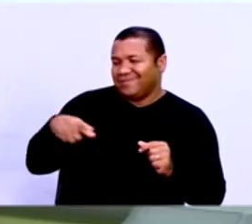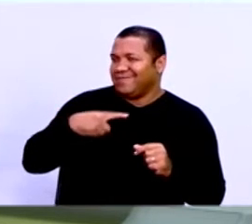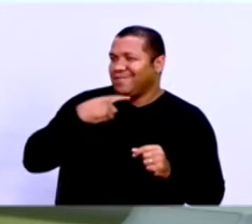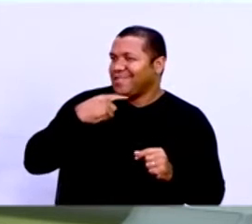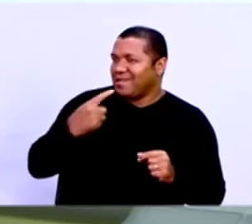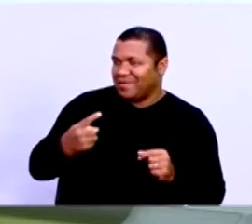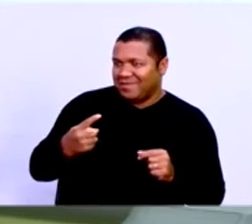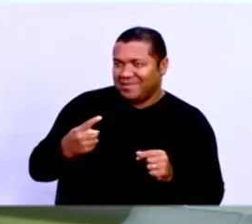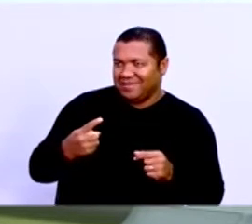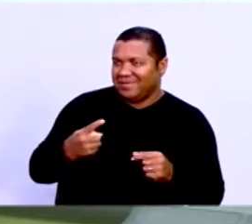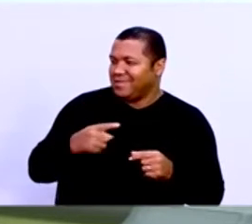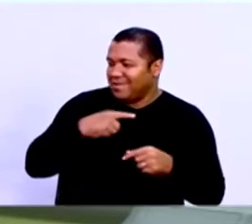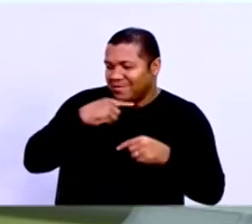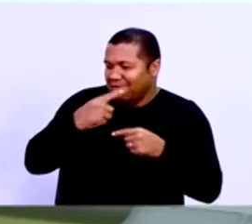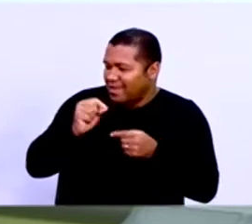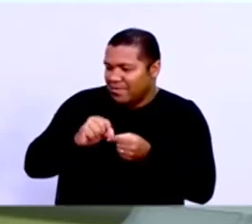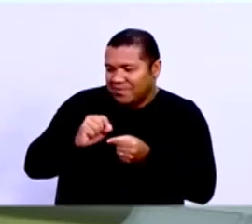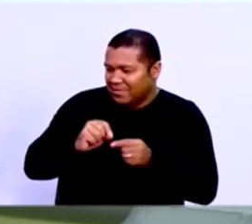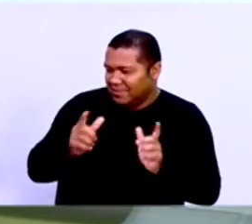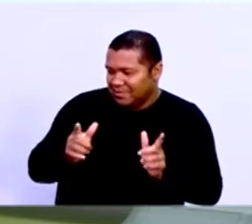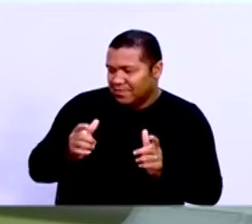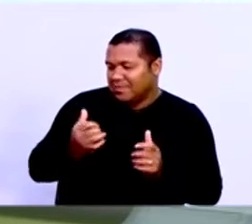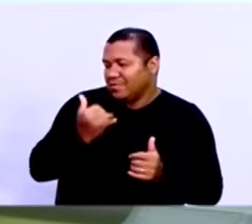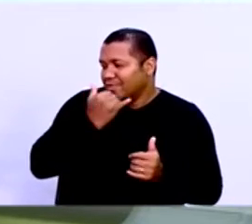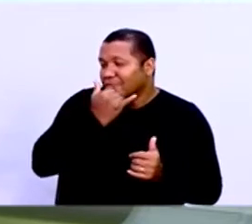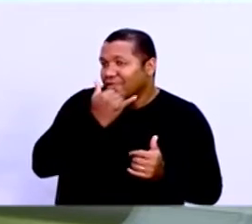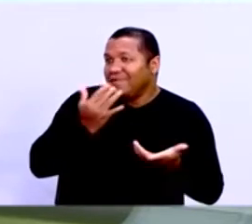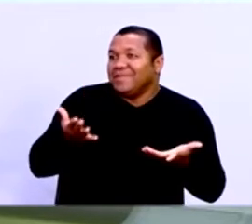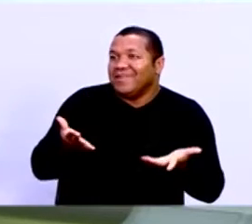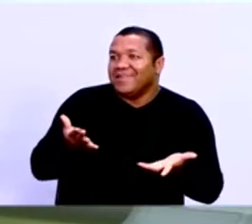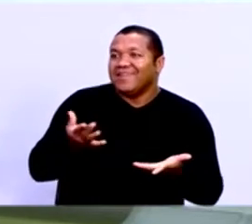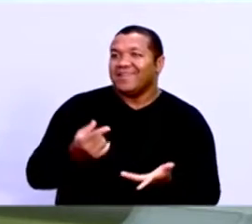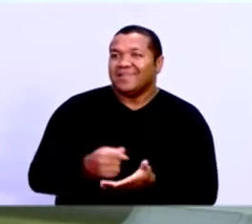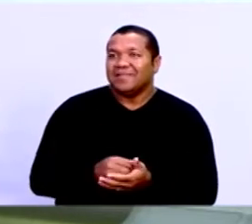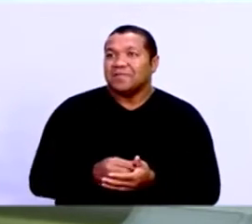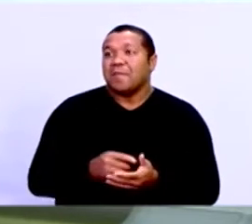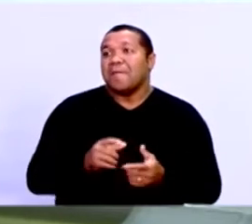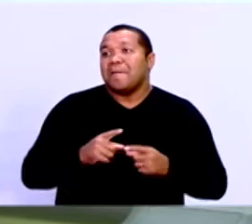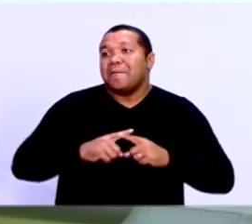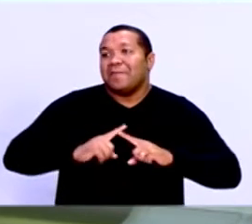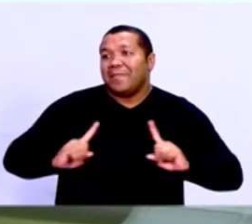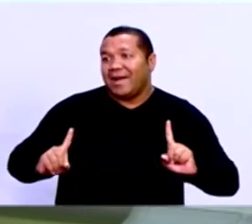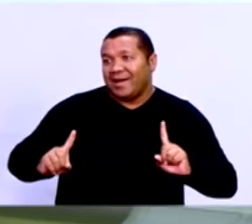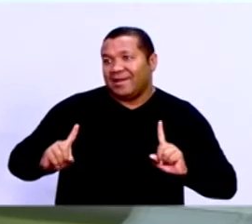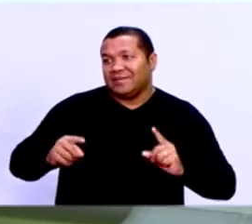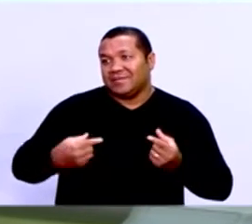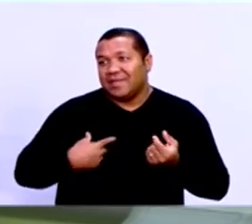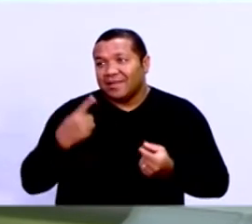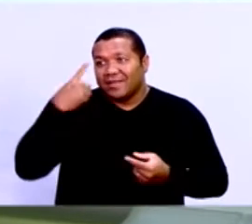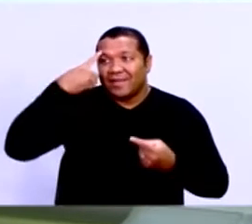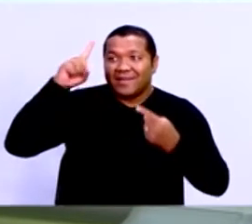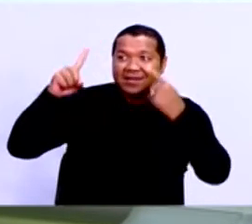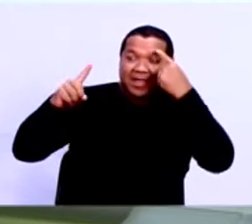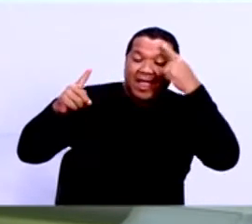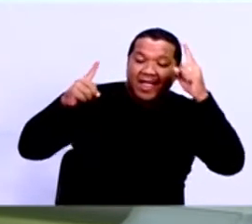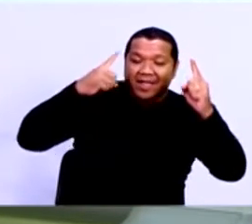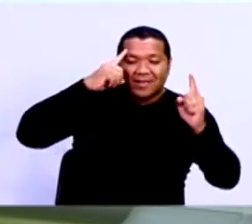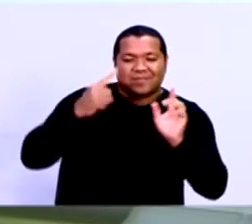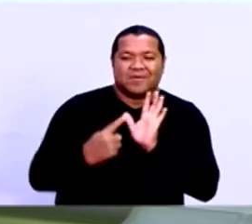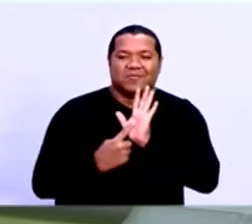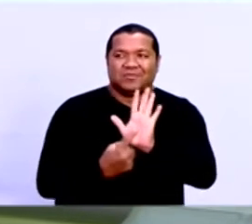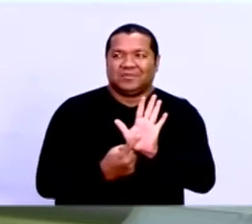mexer para que faça outra coisa que esteja mais ou menos alcance dele ele aceite no final